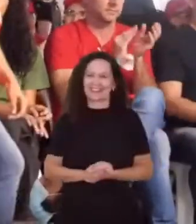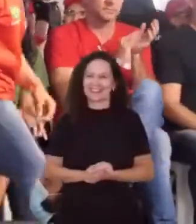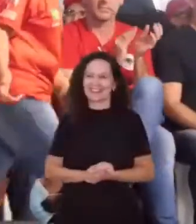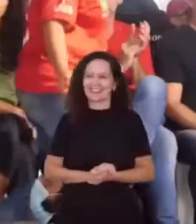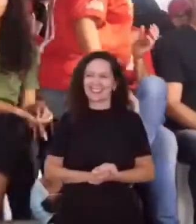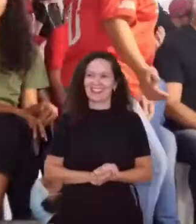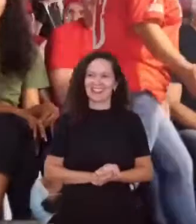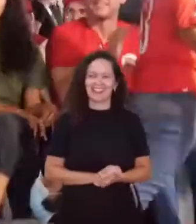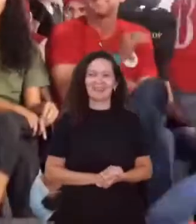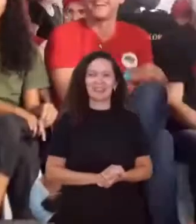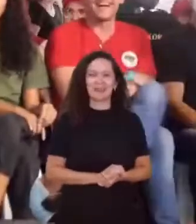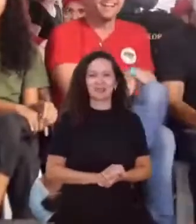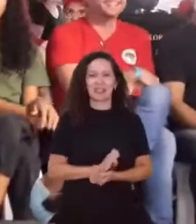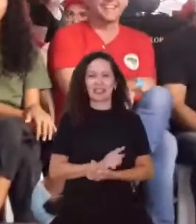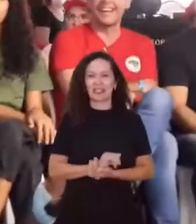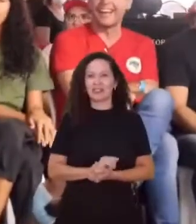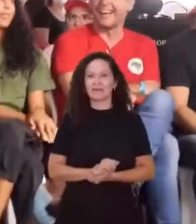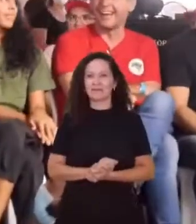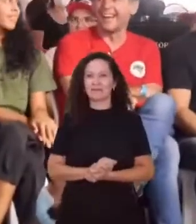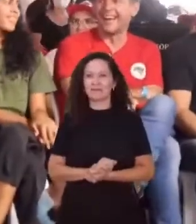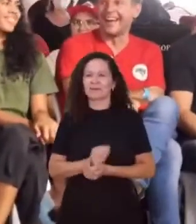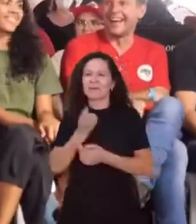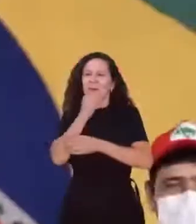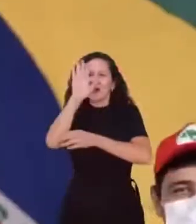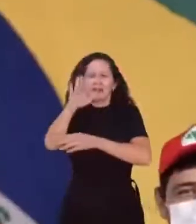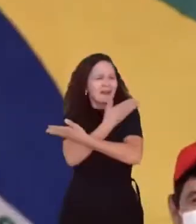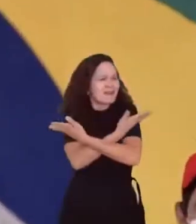Boa tarde, companheiros e